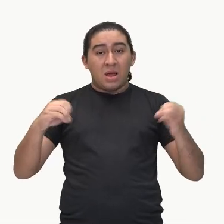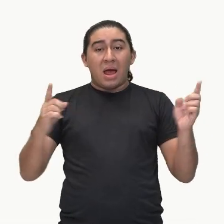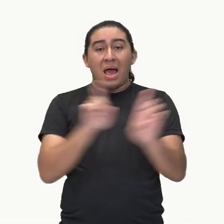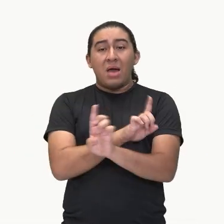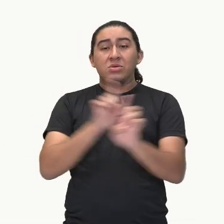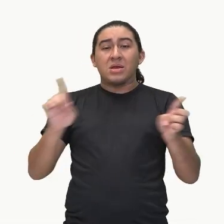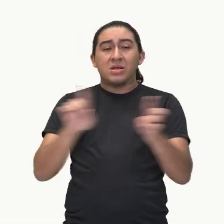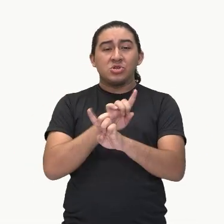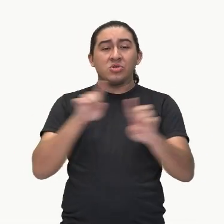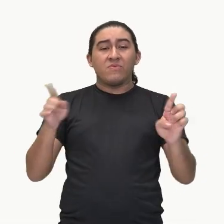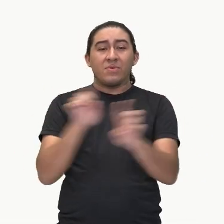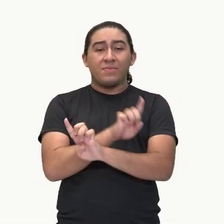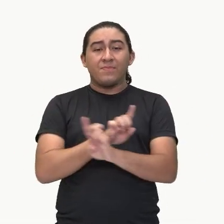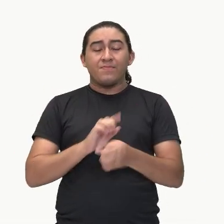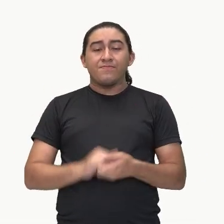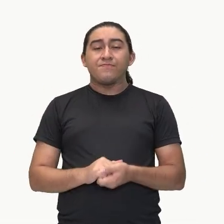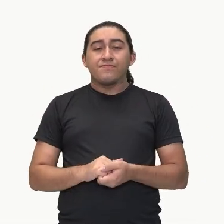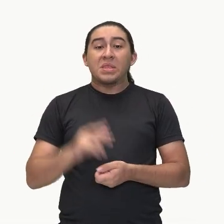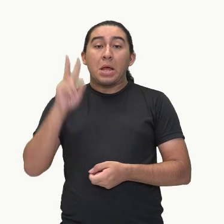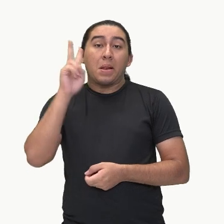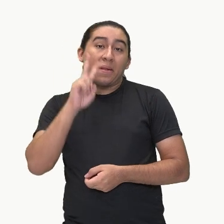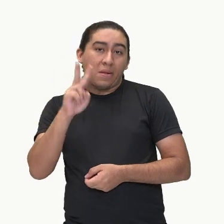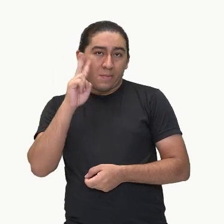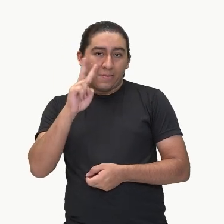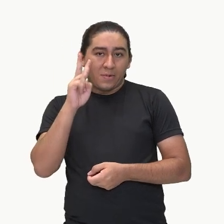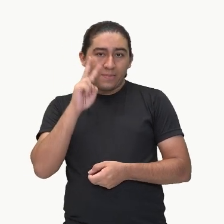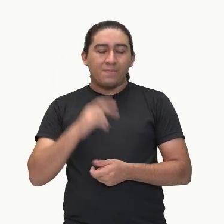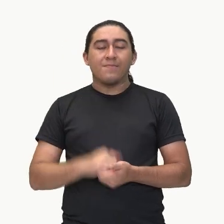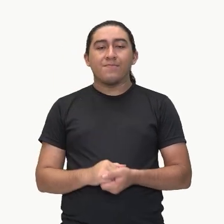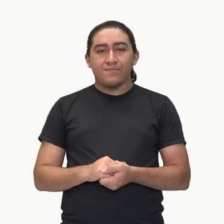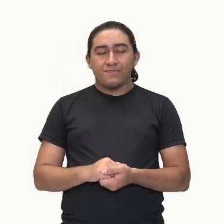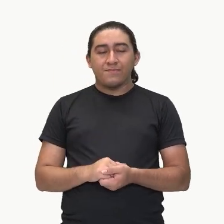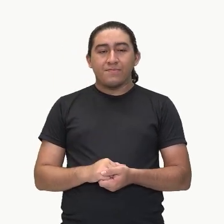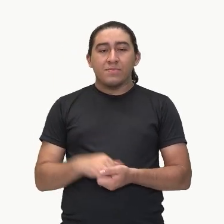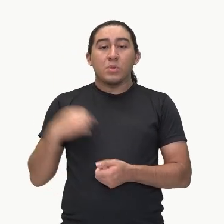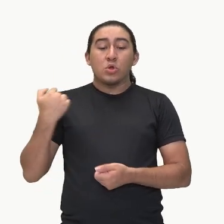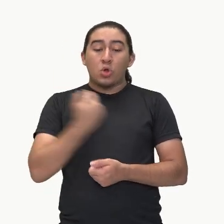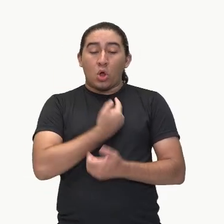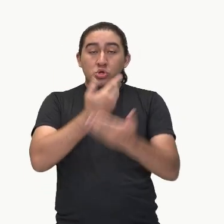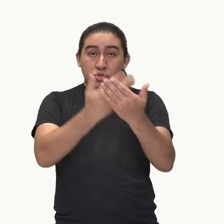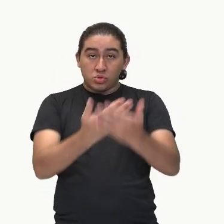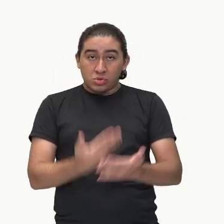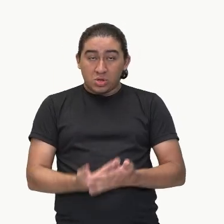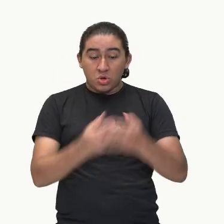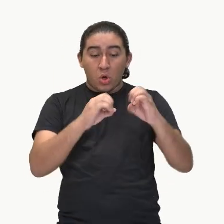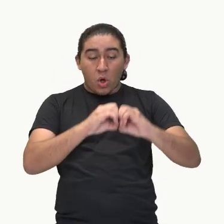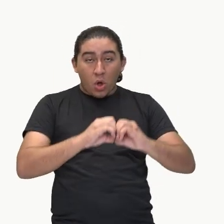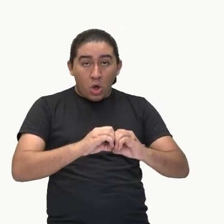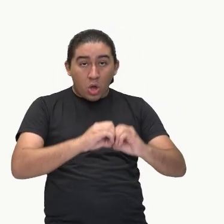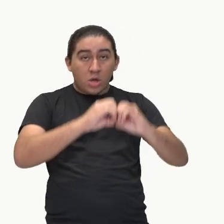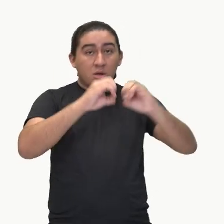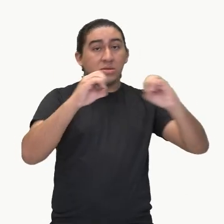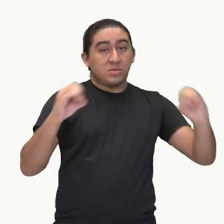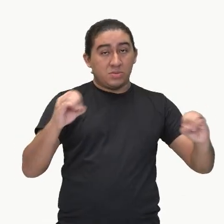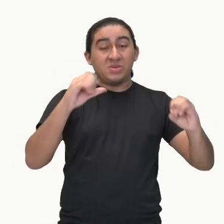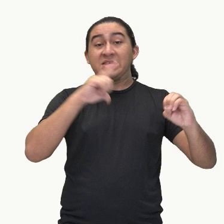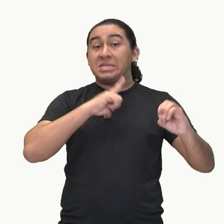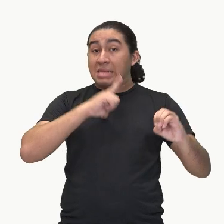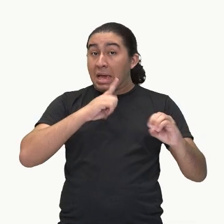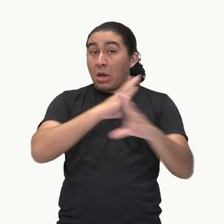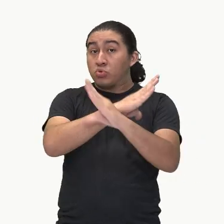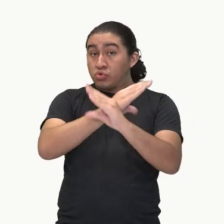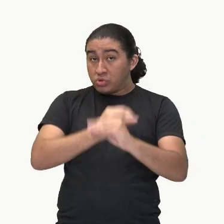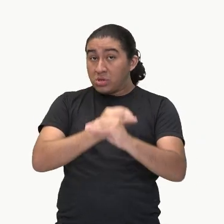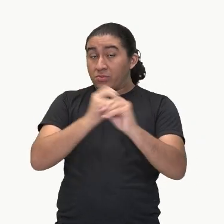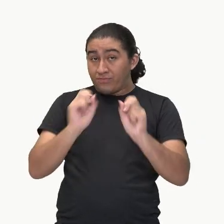né? Lembrando, estamos no ambiente das orações coordenadas sindéticas, tá?